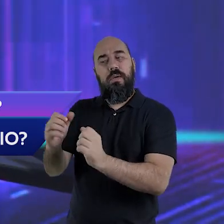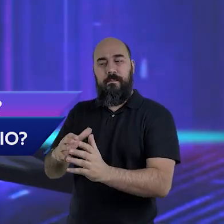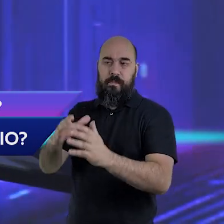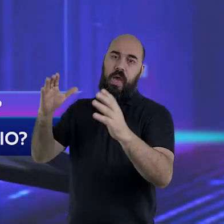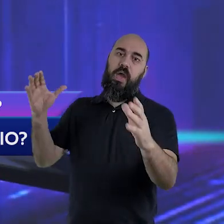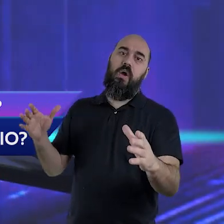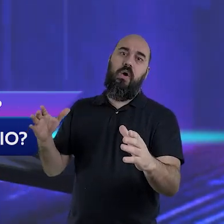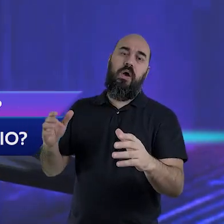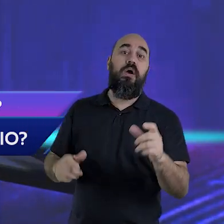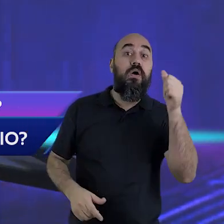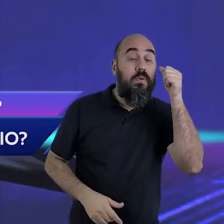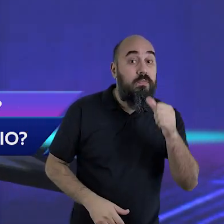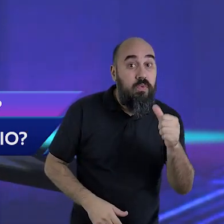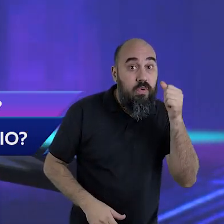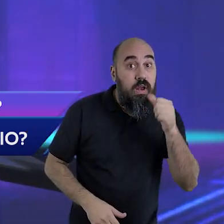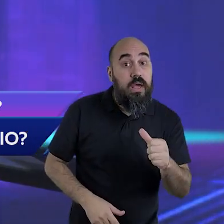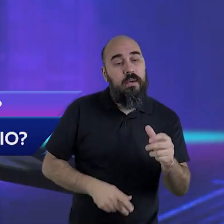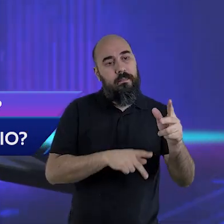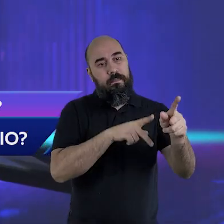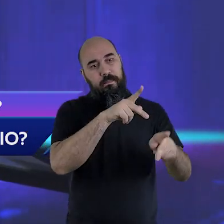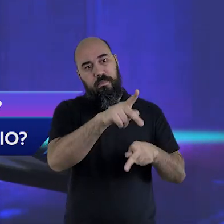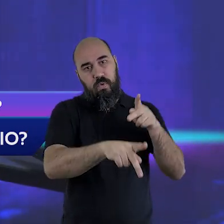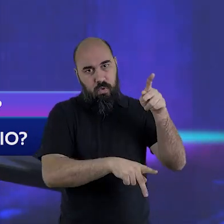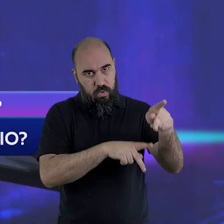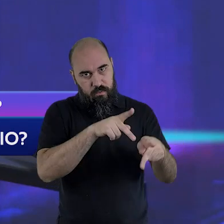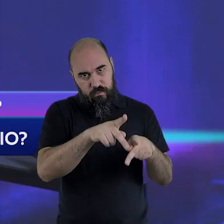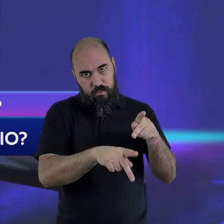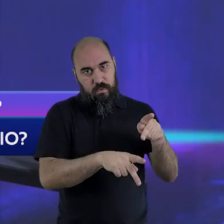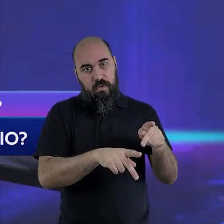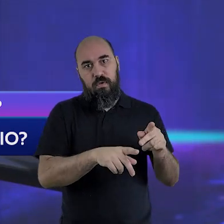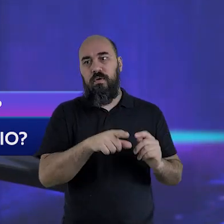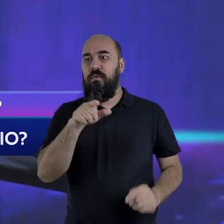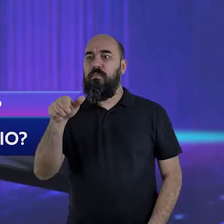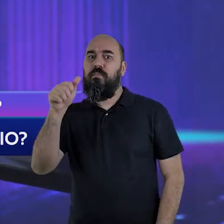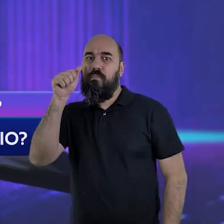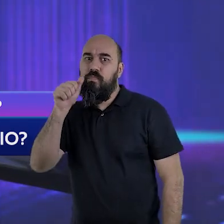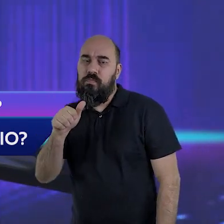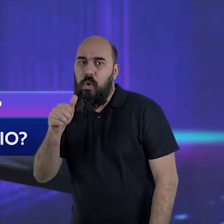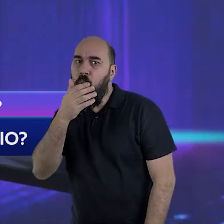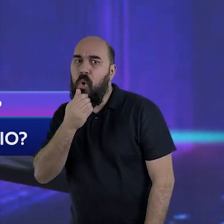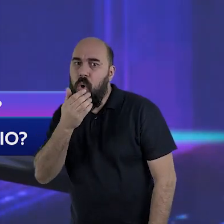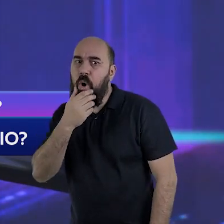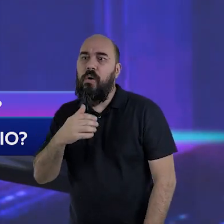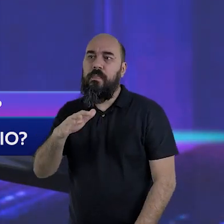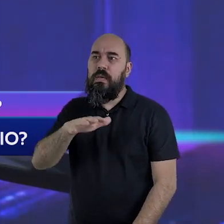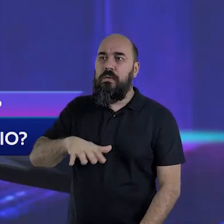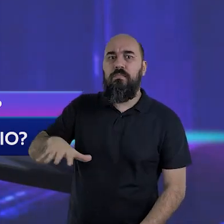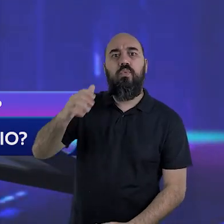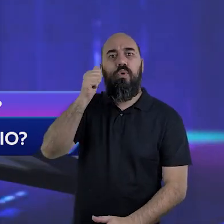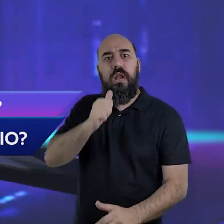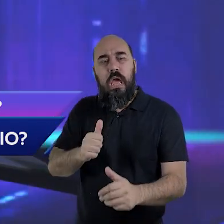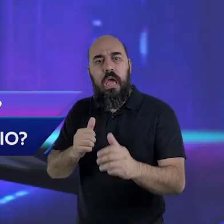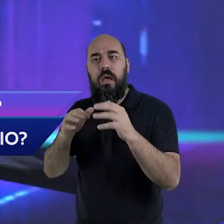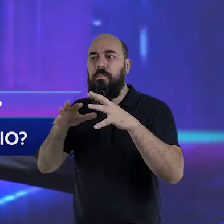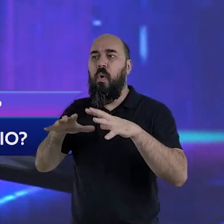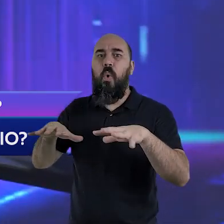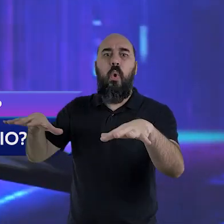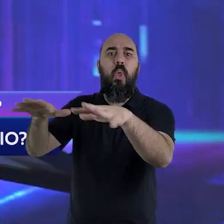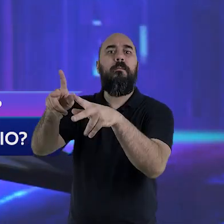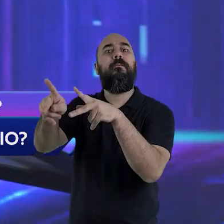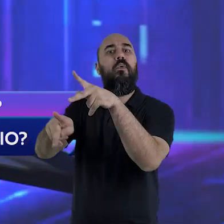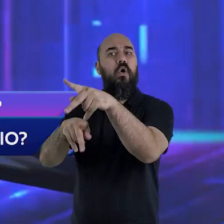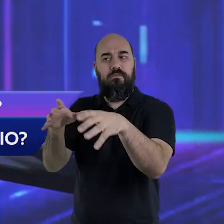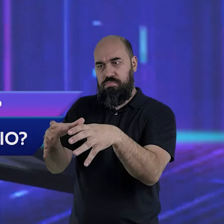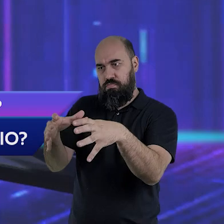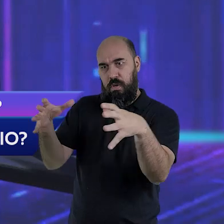Deus. Mulher é muito menor do que o povo de Deus. Veja, quando há essa redução, nós também